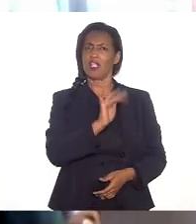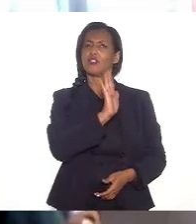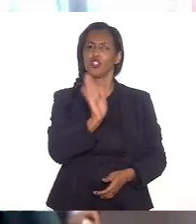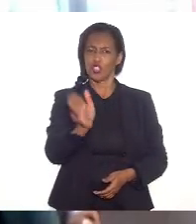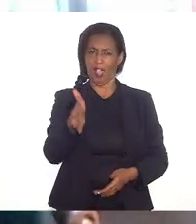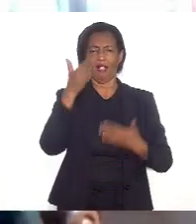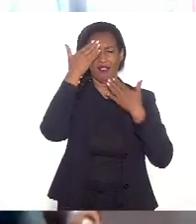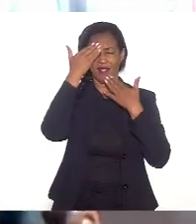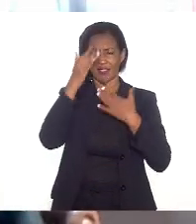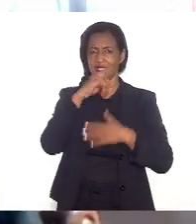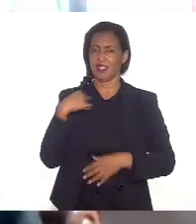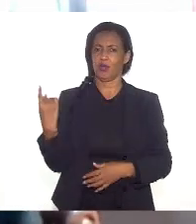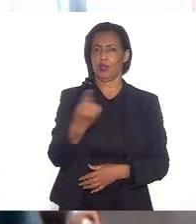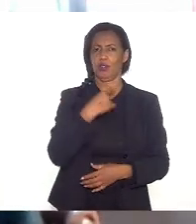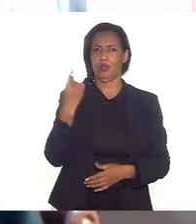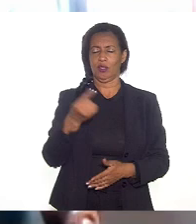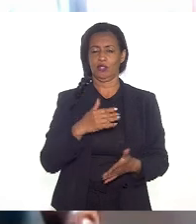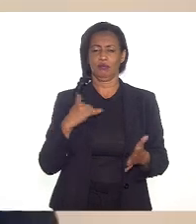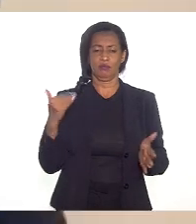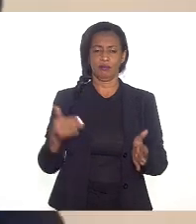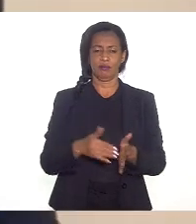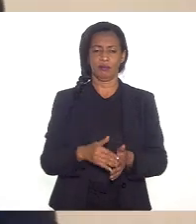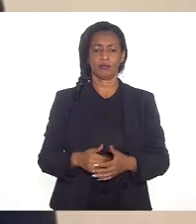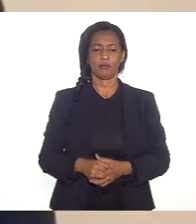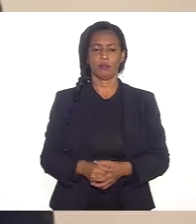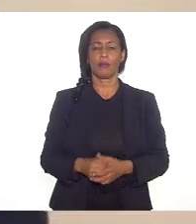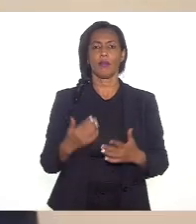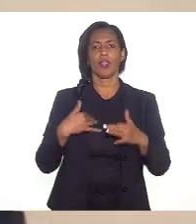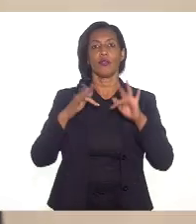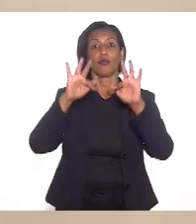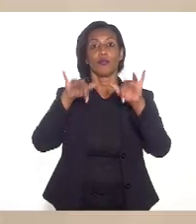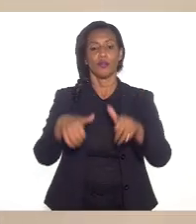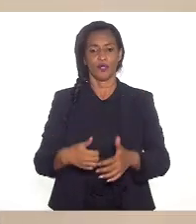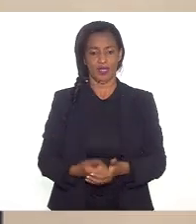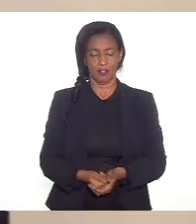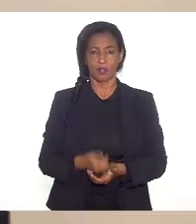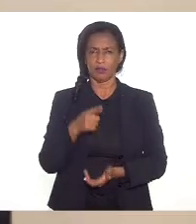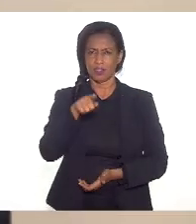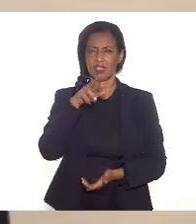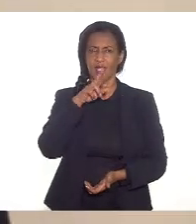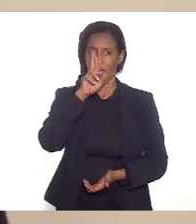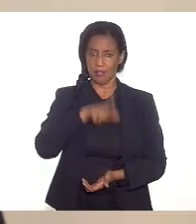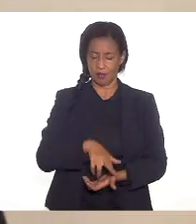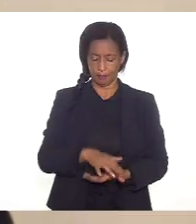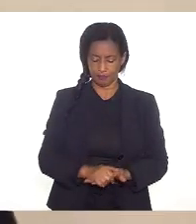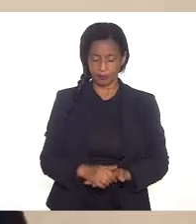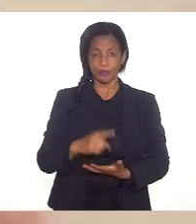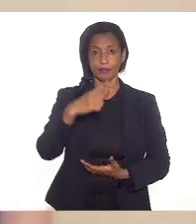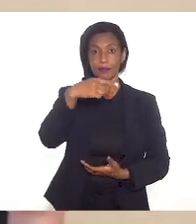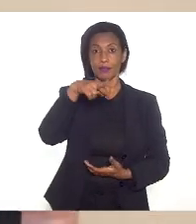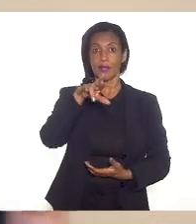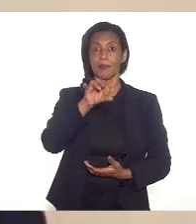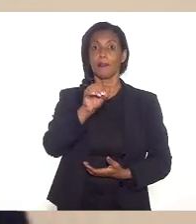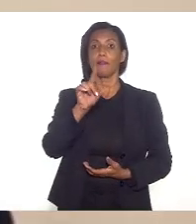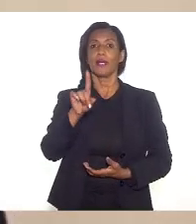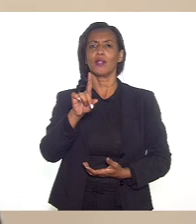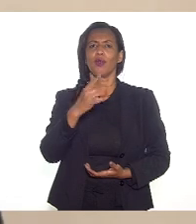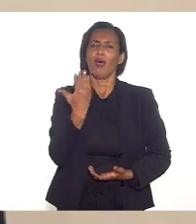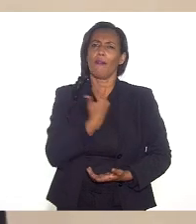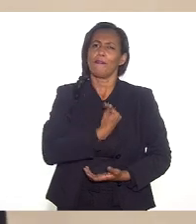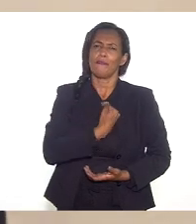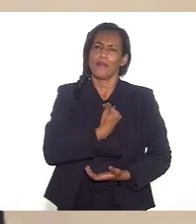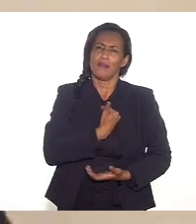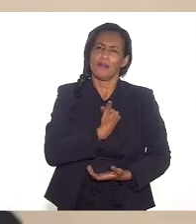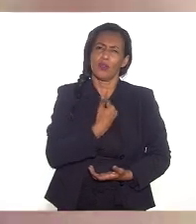agradeceu a nós todos. Eu vou encerrar, então, dizendo o seguinte, você tem razão, Pedro, além de um amigo querido, um